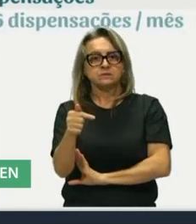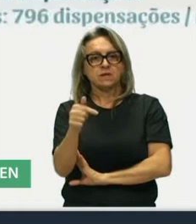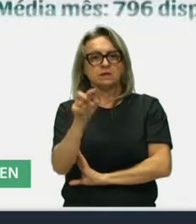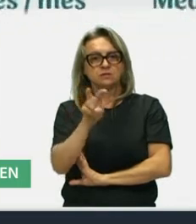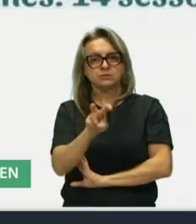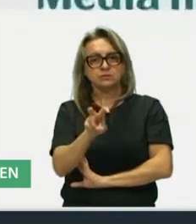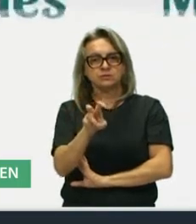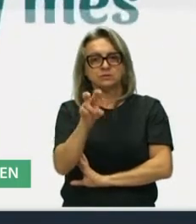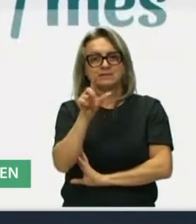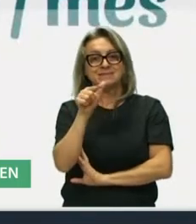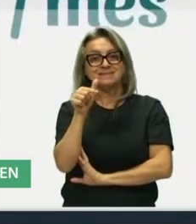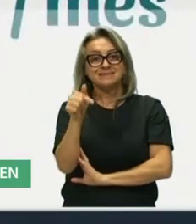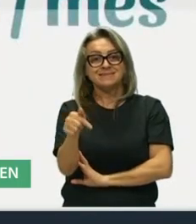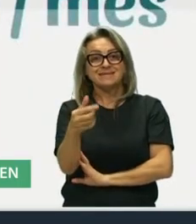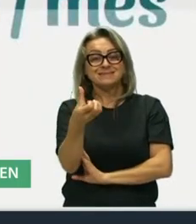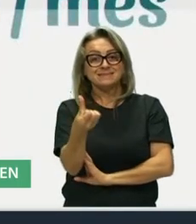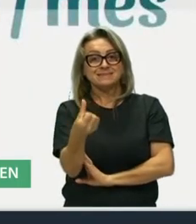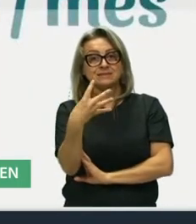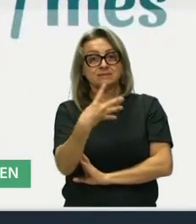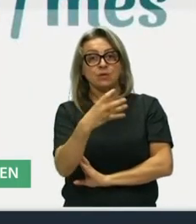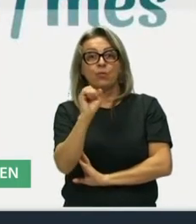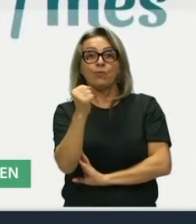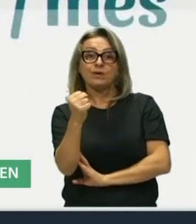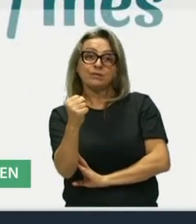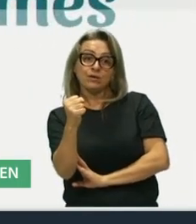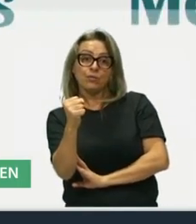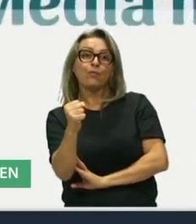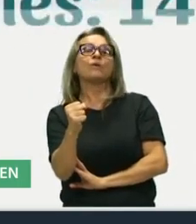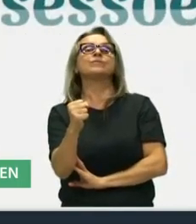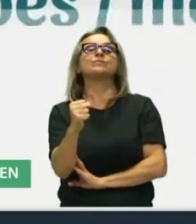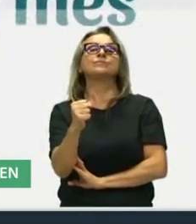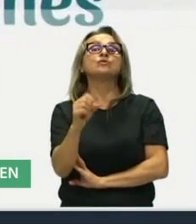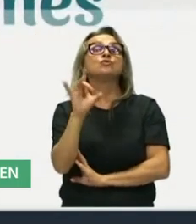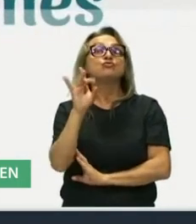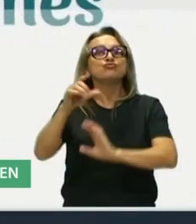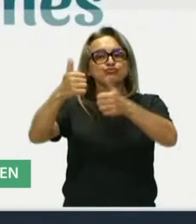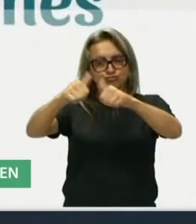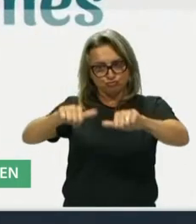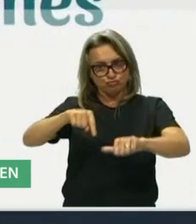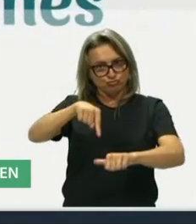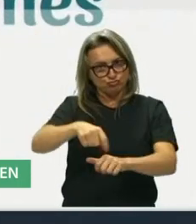7.648 sessões de quimioterapia este ano.